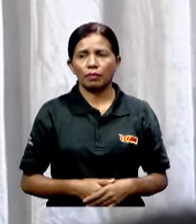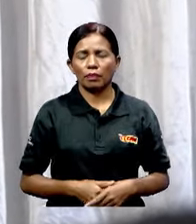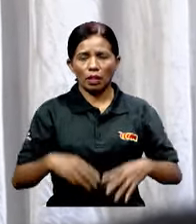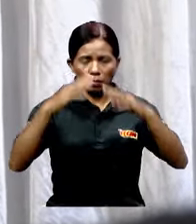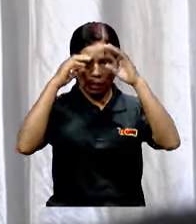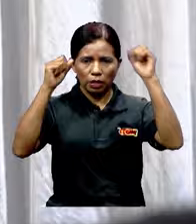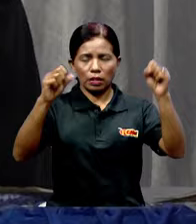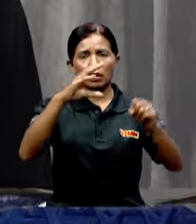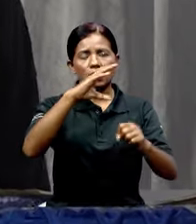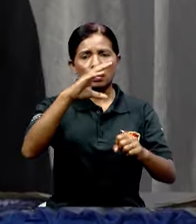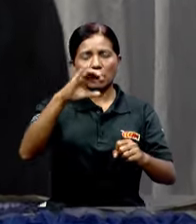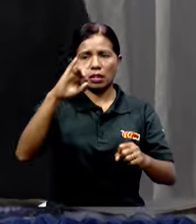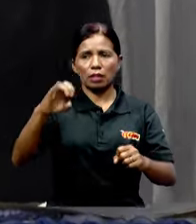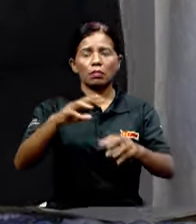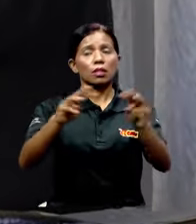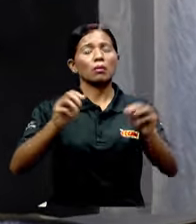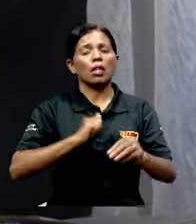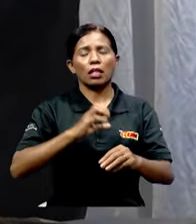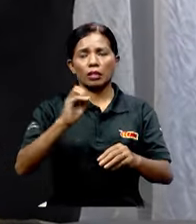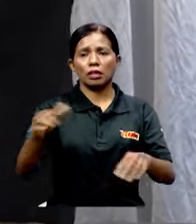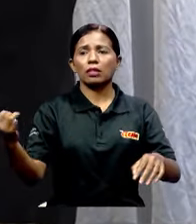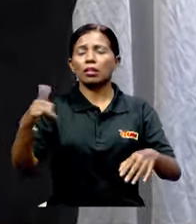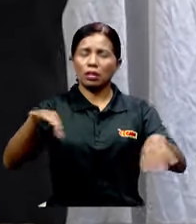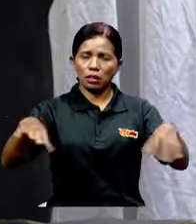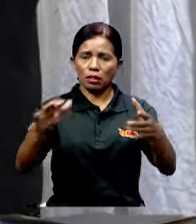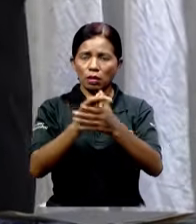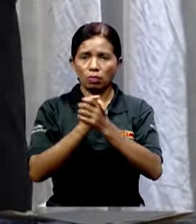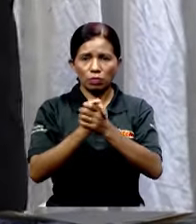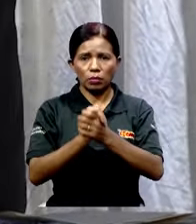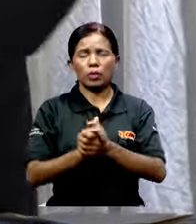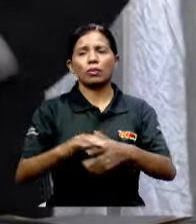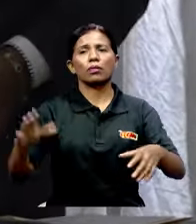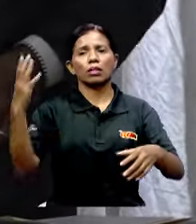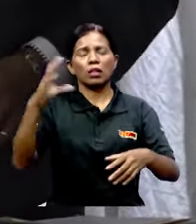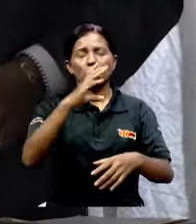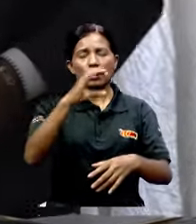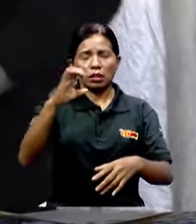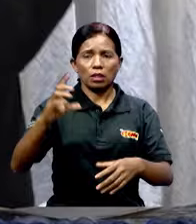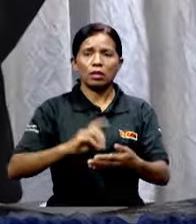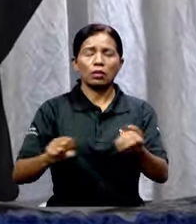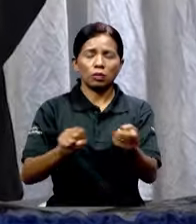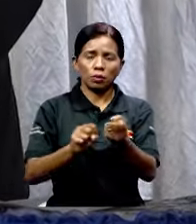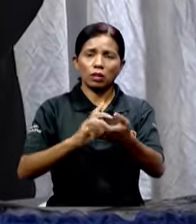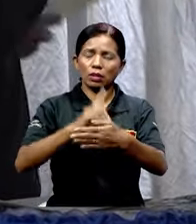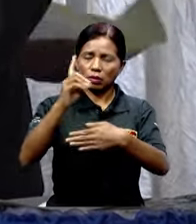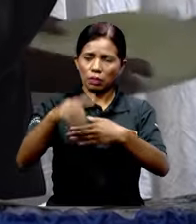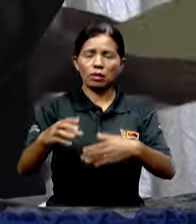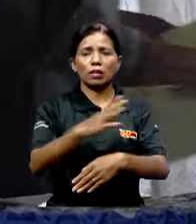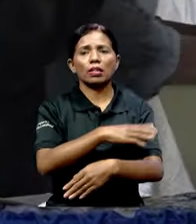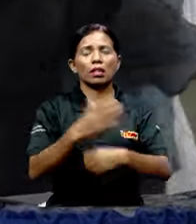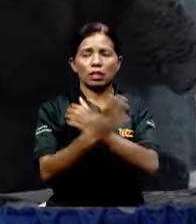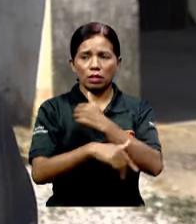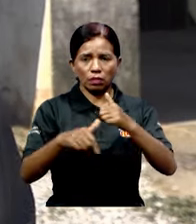Presidente CCI Município Enaro afirma, estira se jamete en liutan CCI e Enaro, onde contribui para desenvolvimento e arrailaran liuli Município